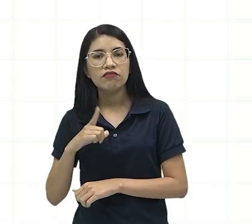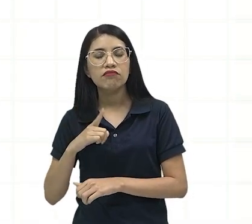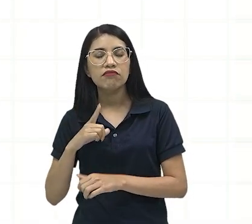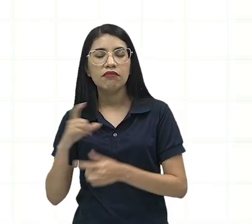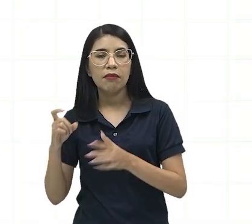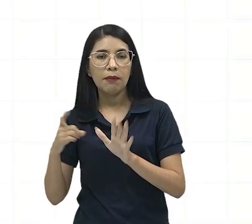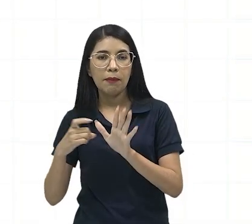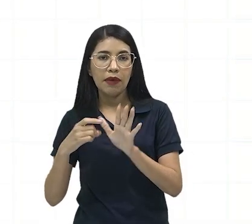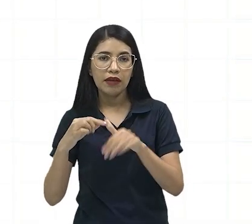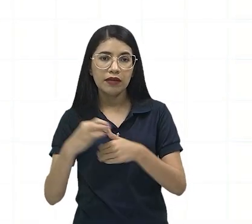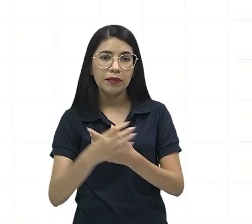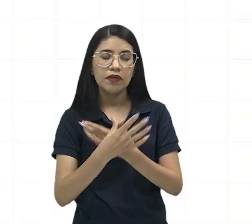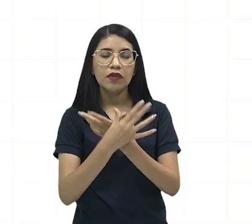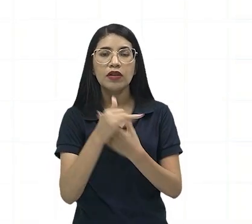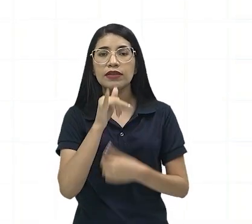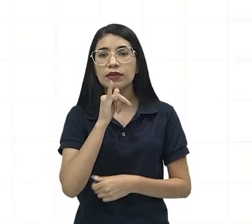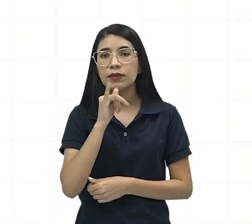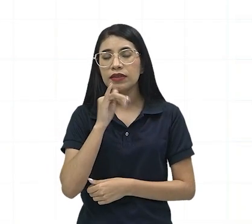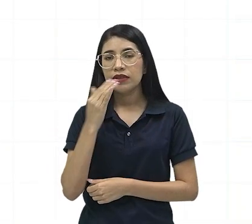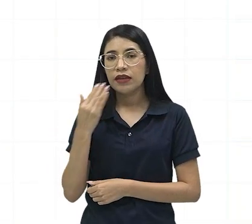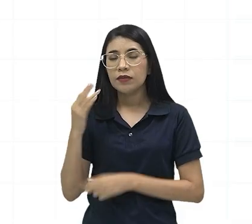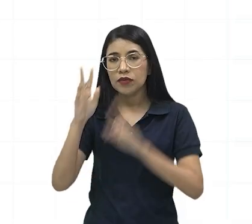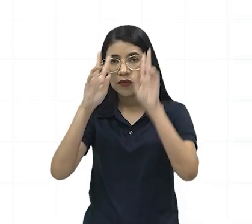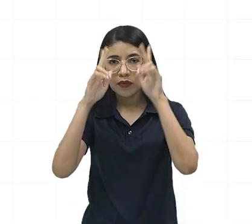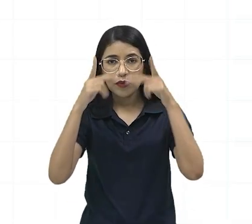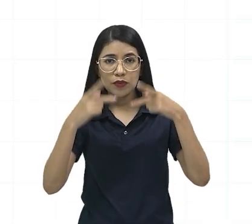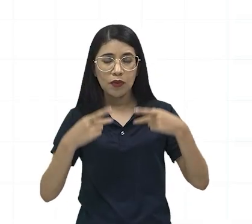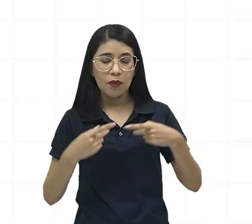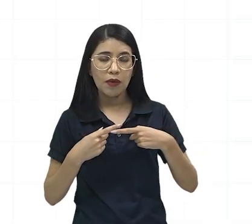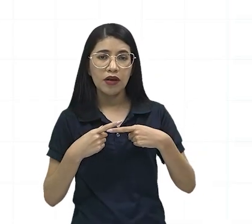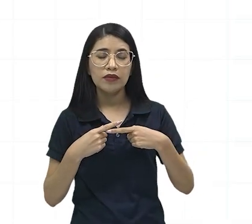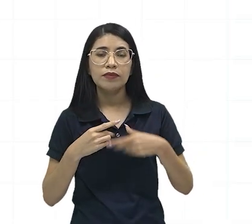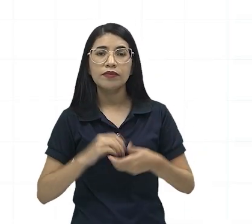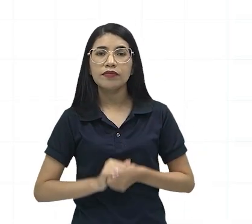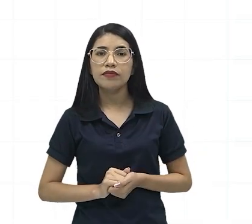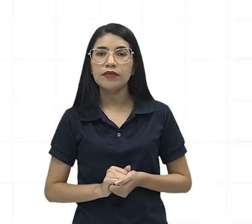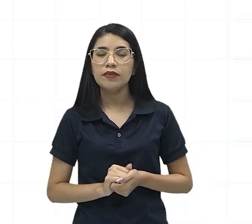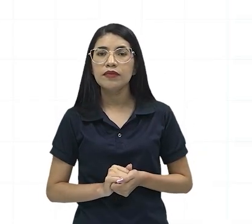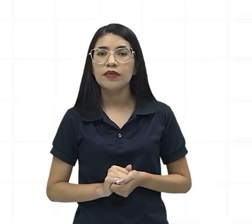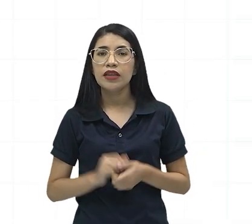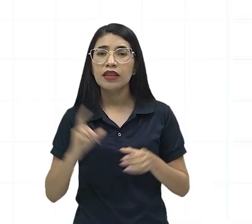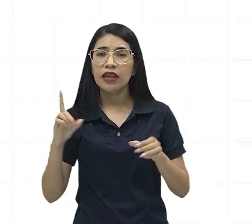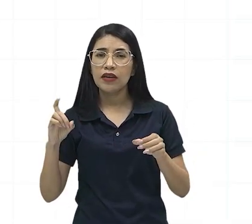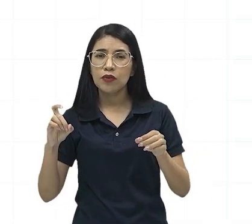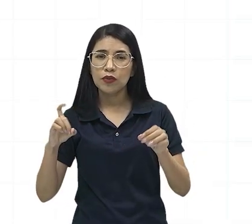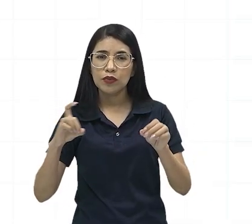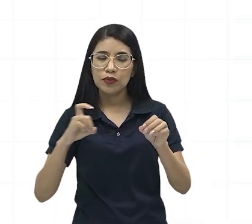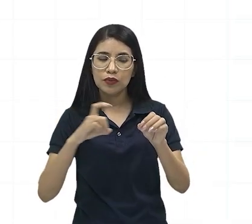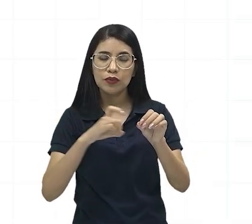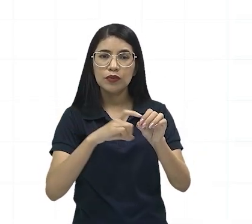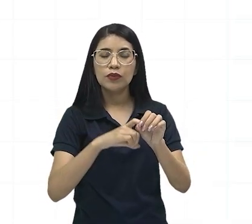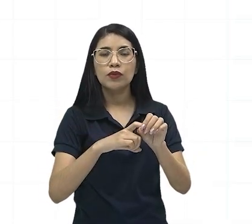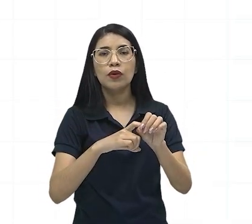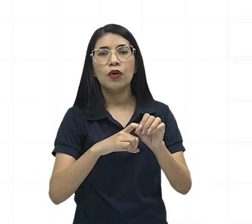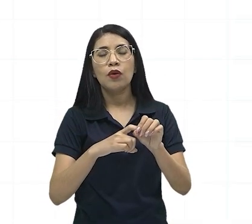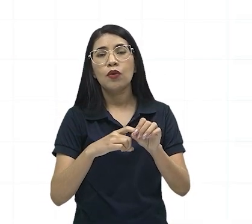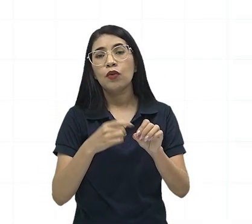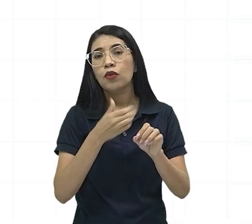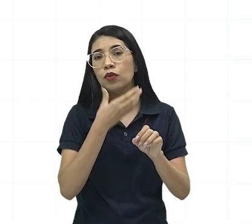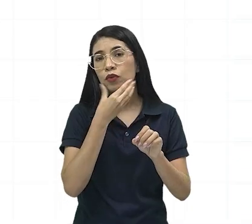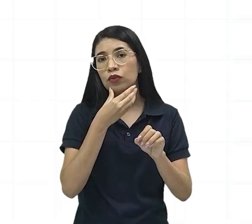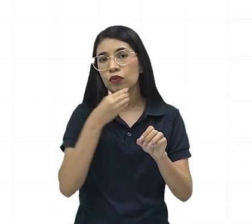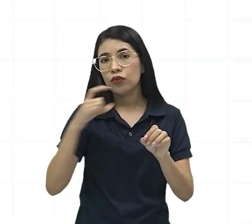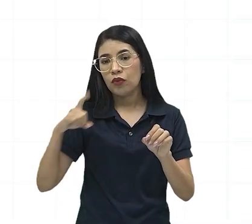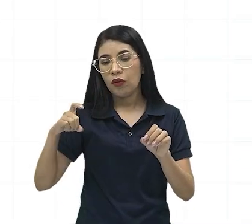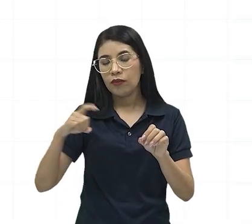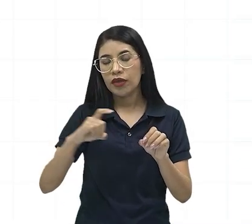vamos ver dois exemplos dos seres humanos que desde a fecundação do espermatozoide masculino,